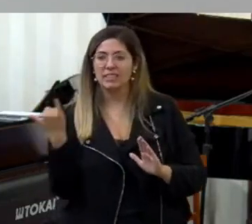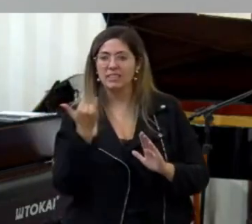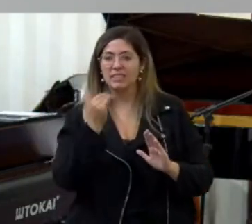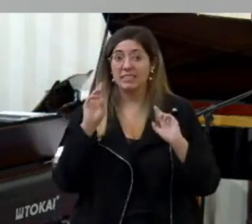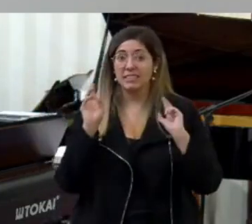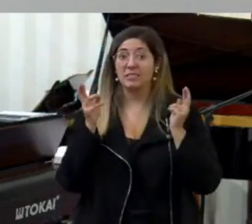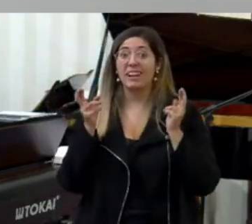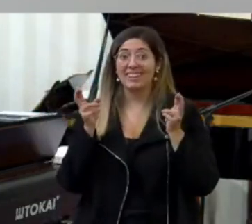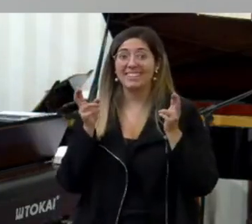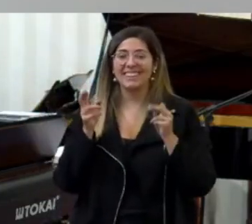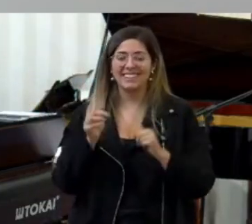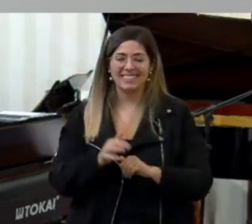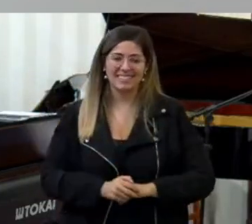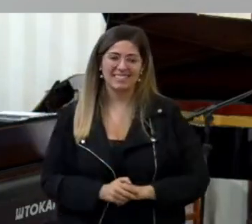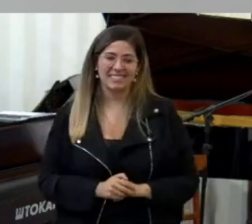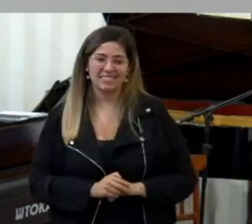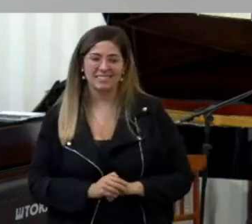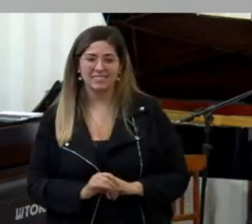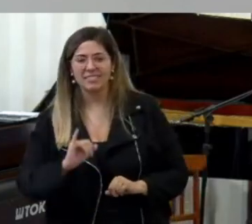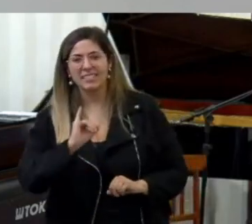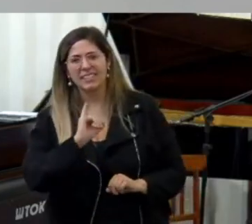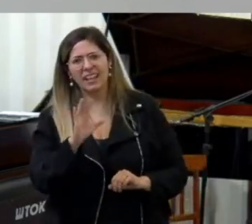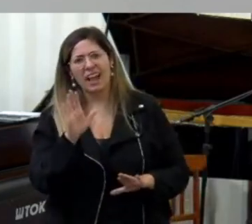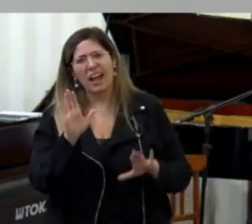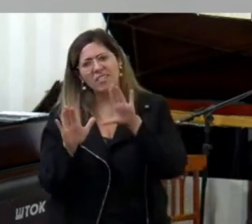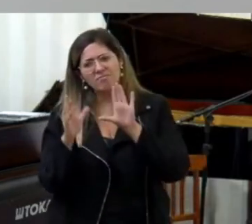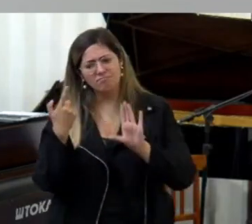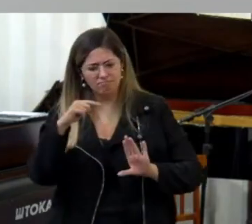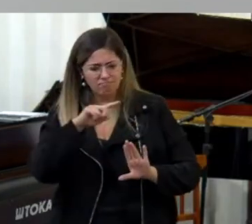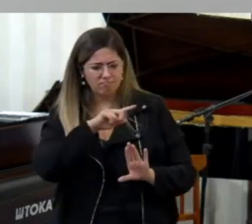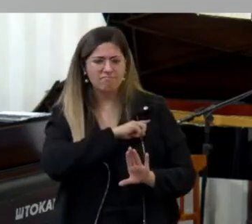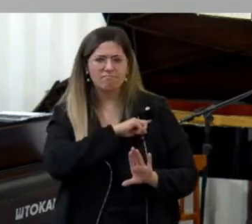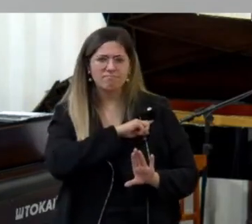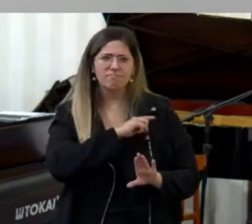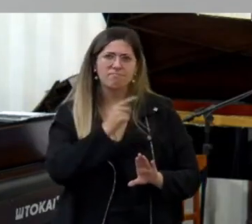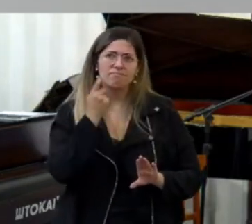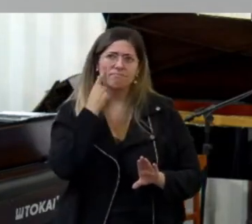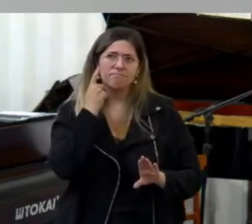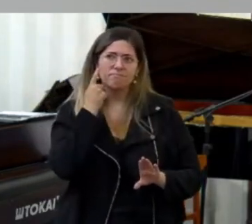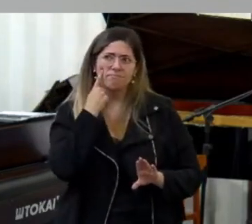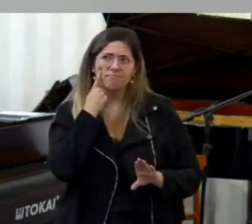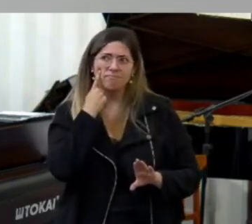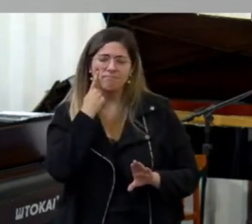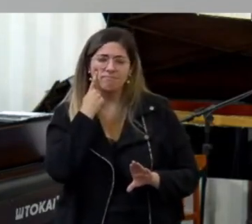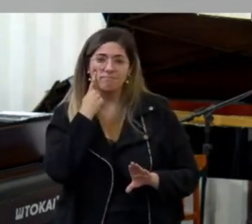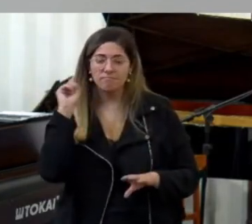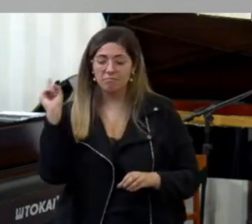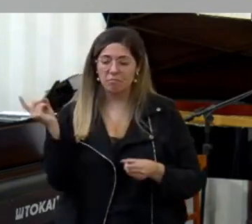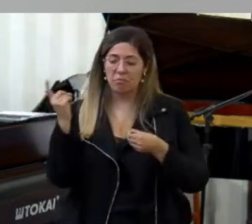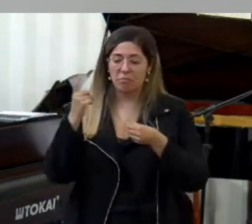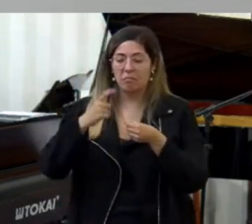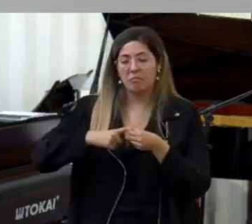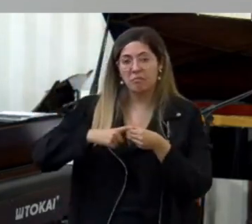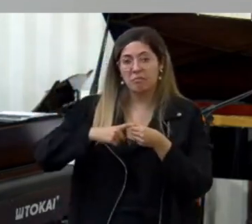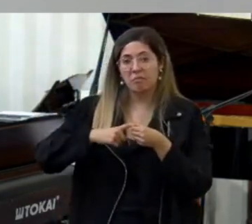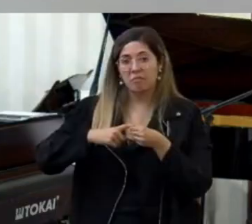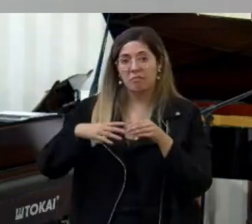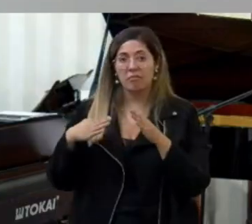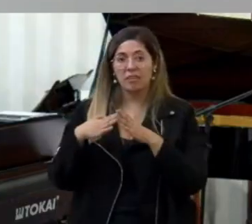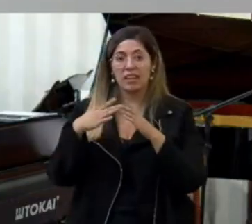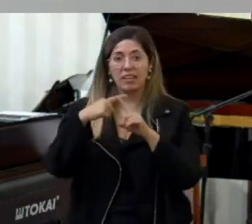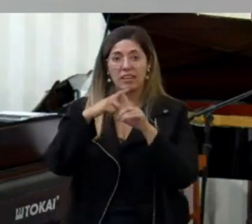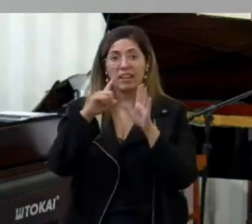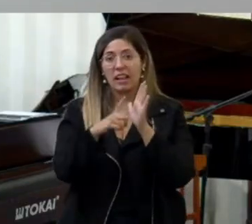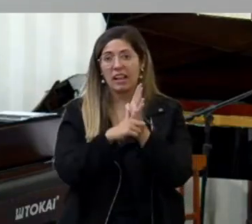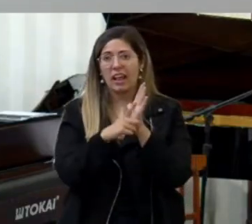alguém de nós estivesse ou esteja neste momento dizendo: eu vim para essa igreja, eu gostaria de nessa manhã que o